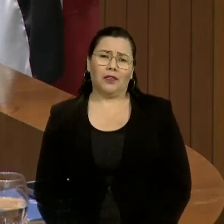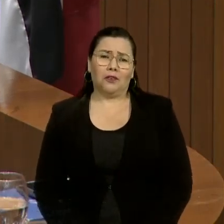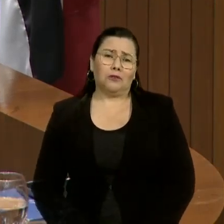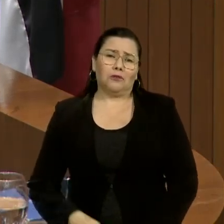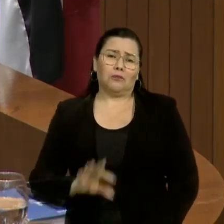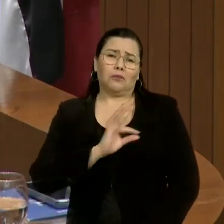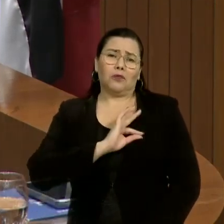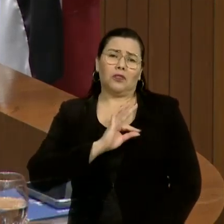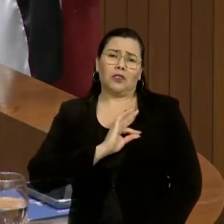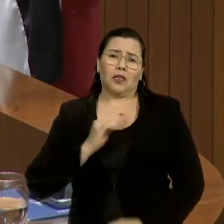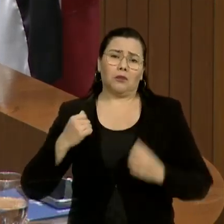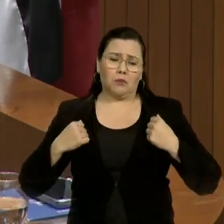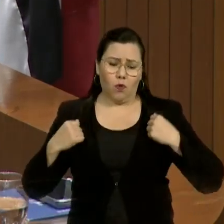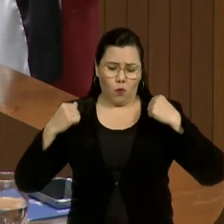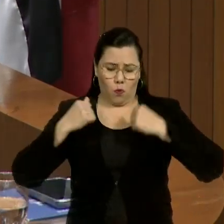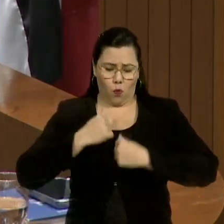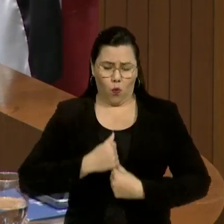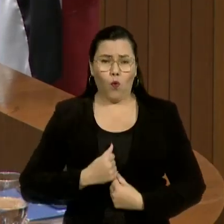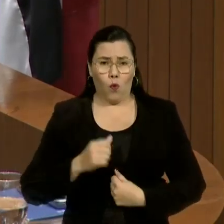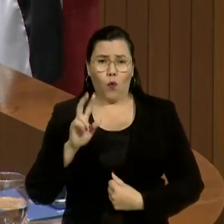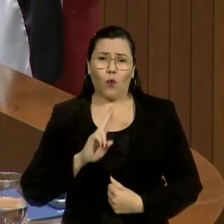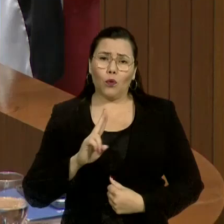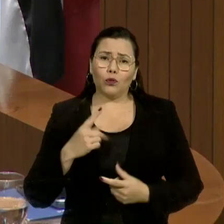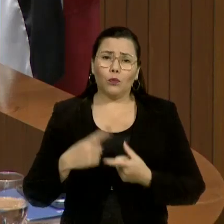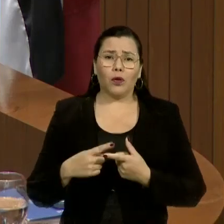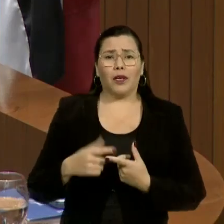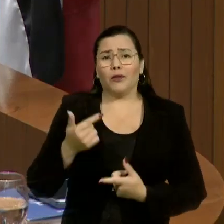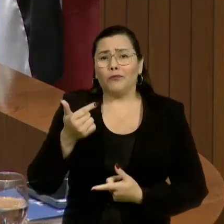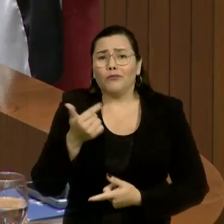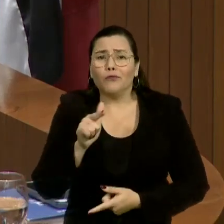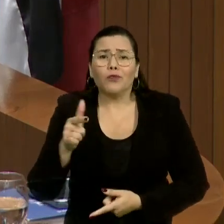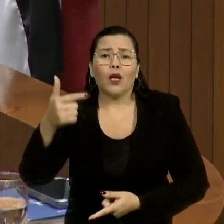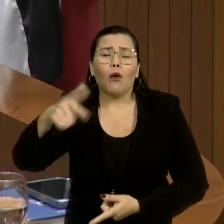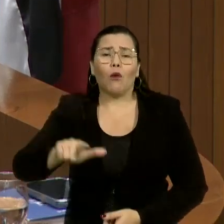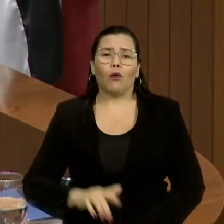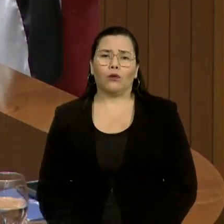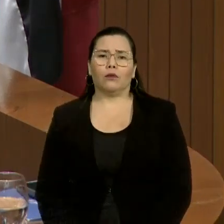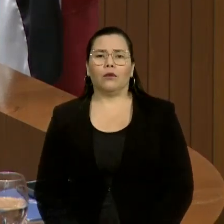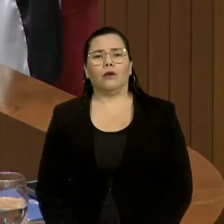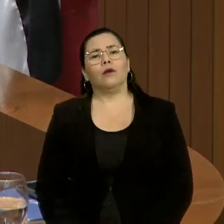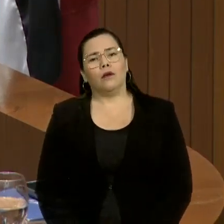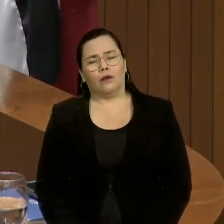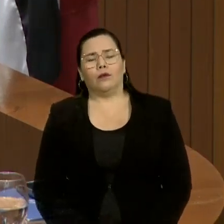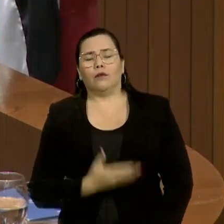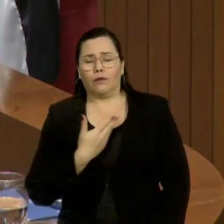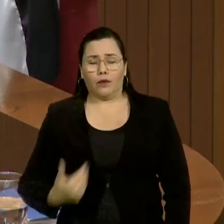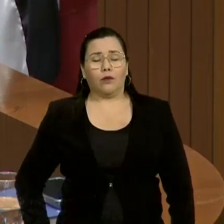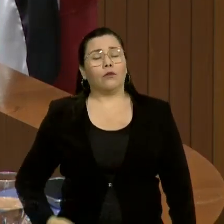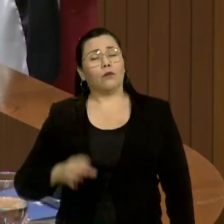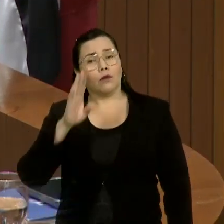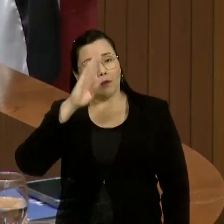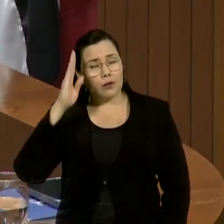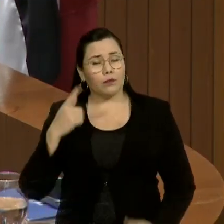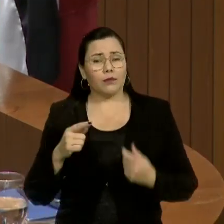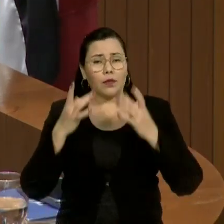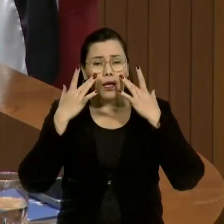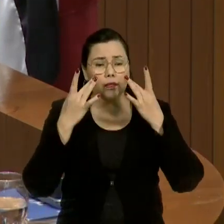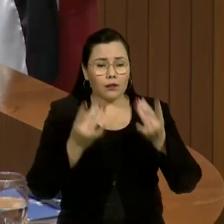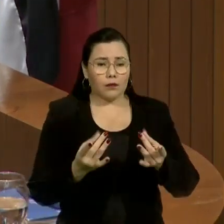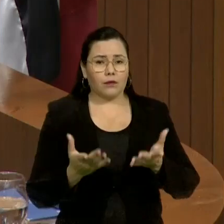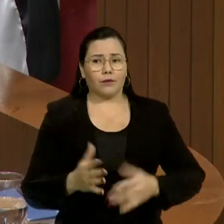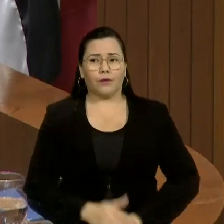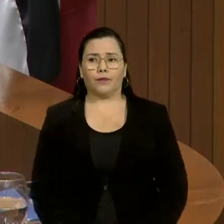Olha, mostrou o São João, felizmente, e a gente está chegando aí ao final do mês de junho, que o maranhense ele